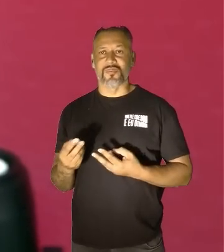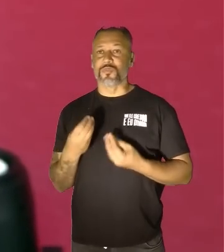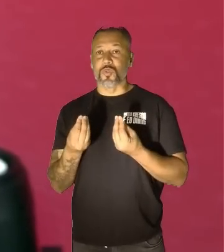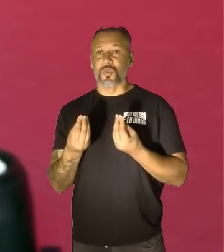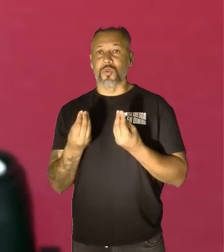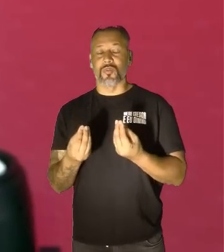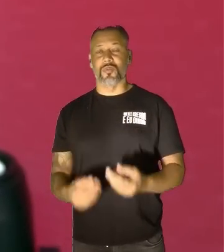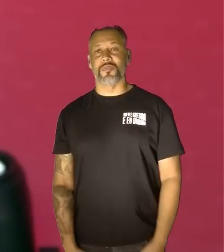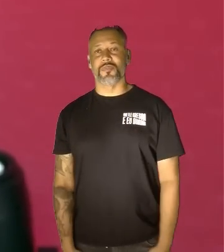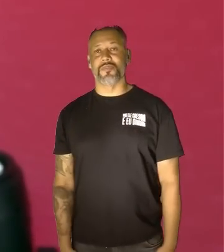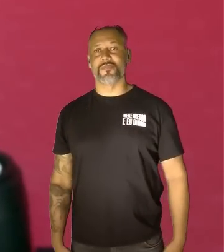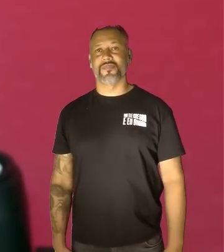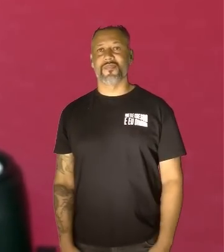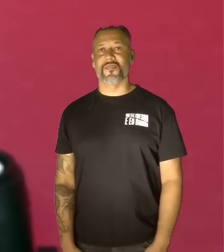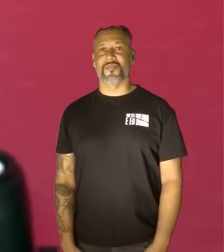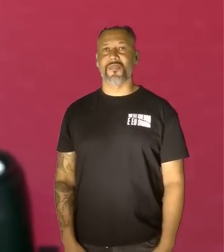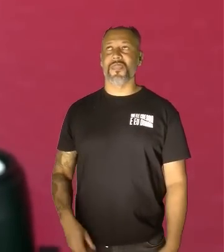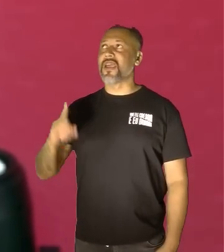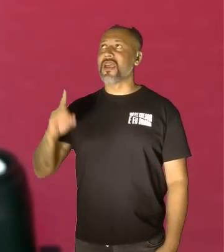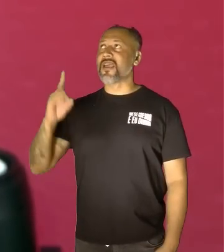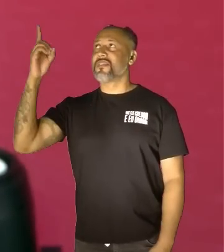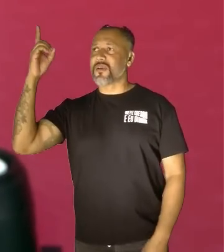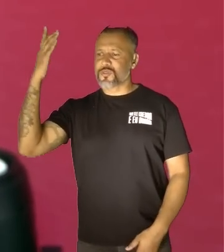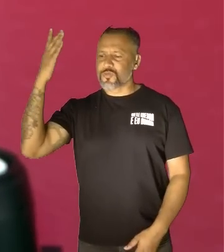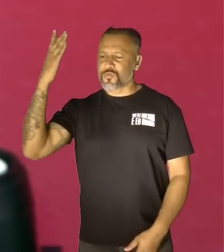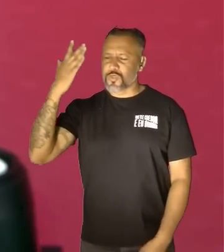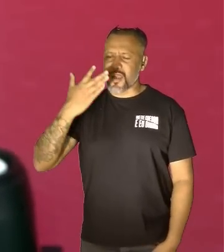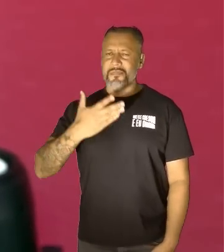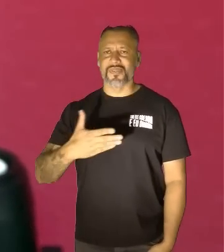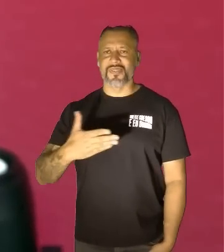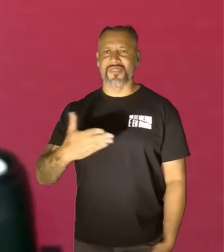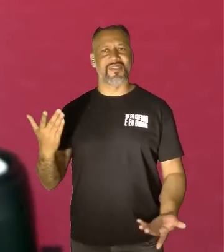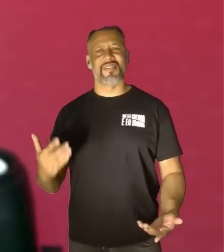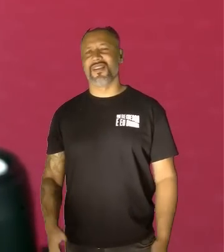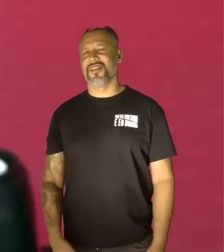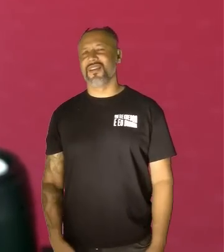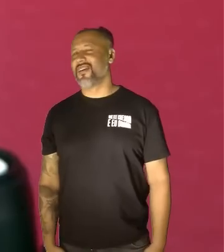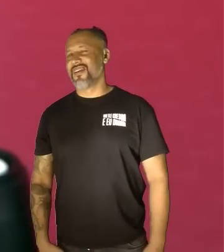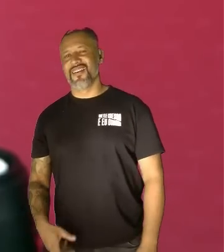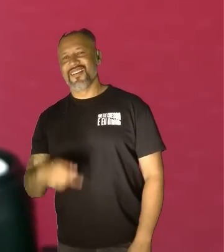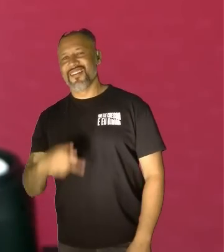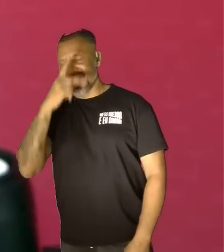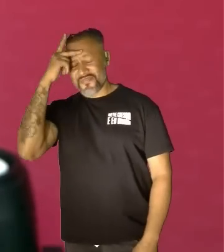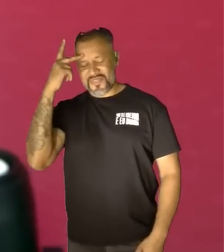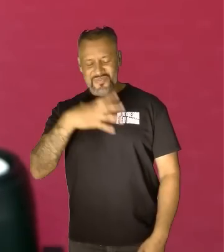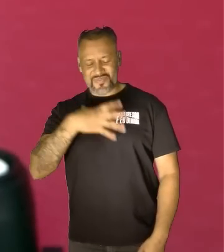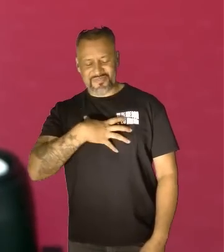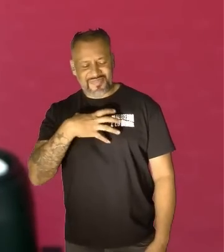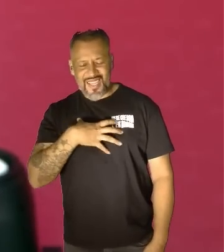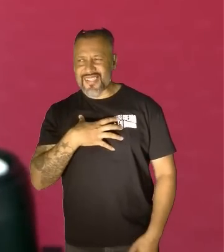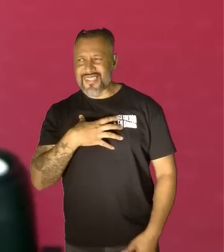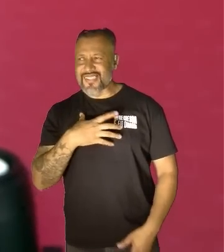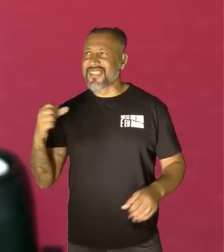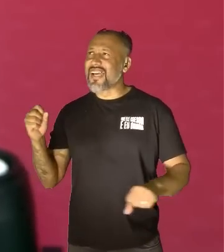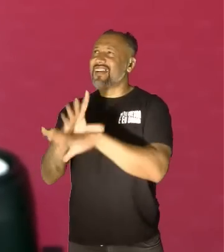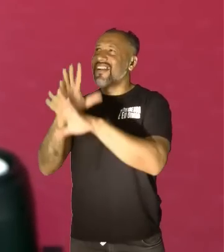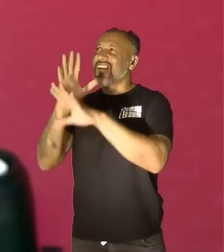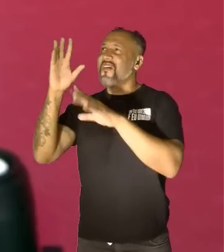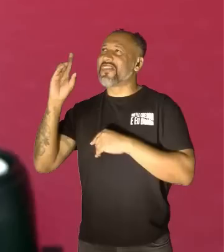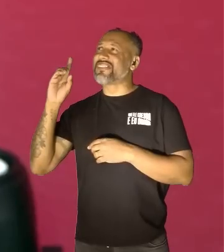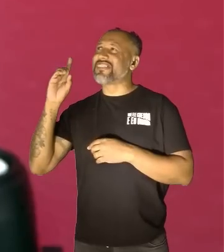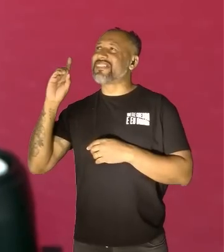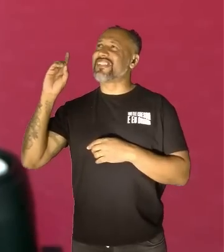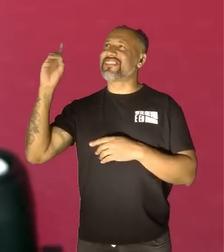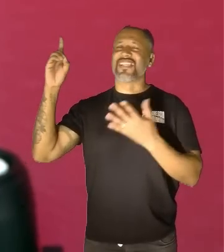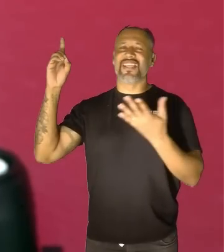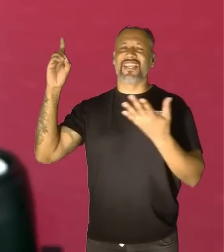Quando Deus entra num lugar, quem nunca se ajoelhou, se ajoelha. Quem nunca deu glória, dá glória. Quem nunca correu na presença de